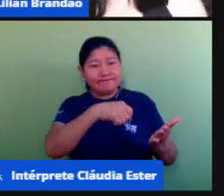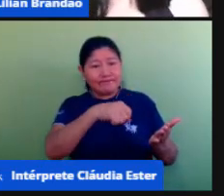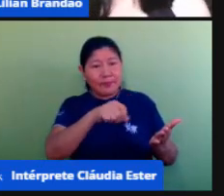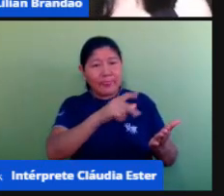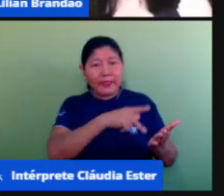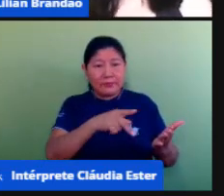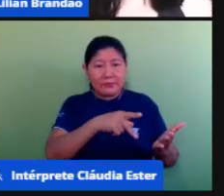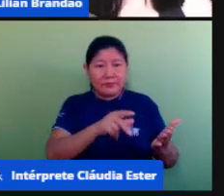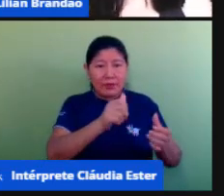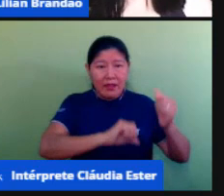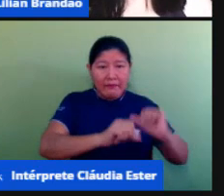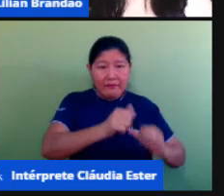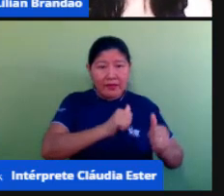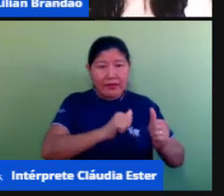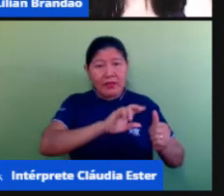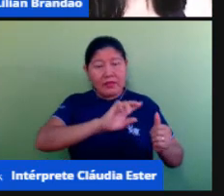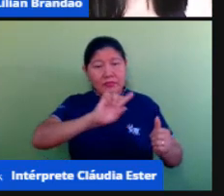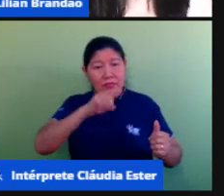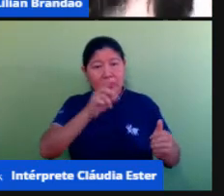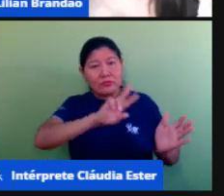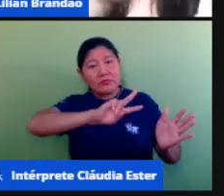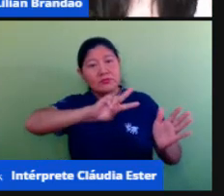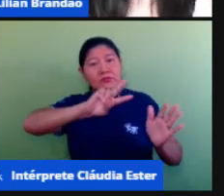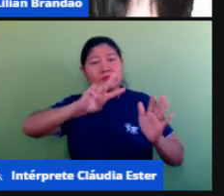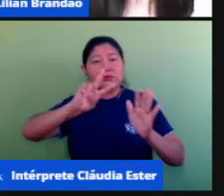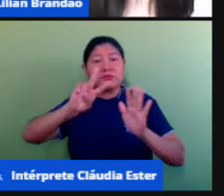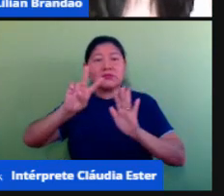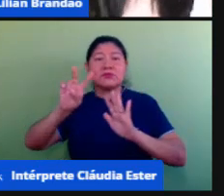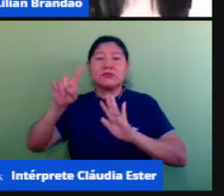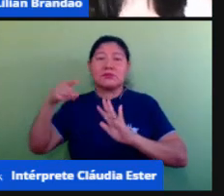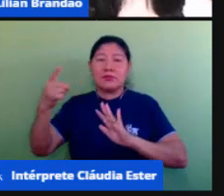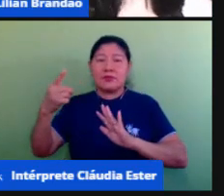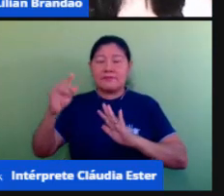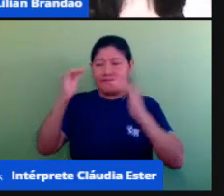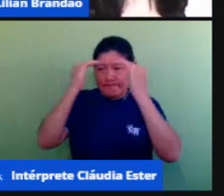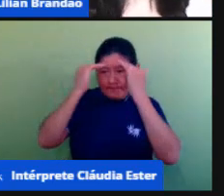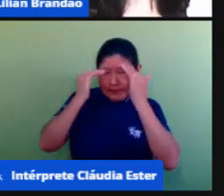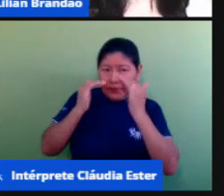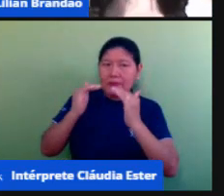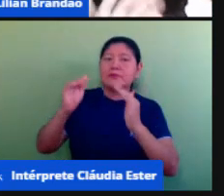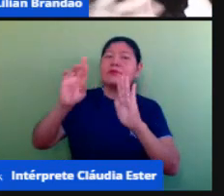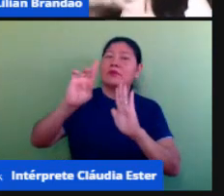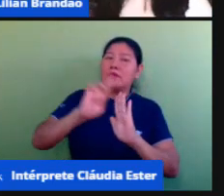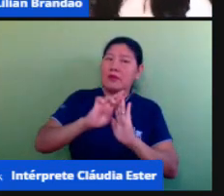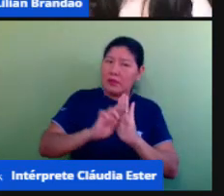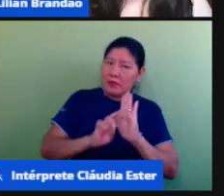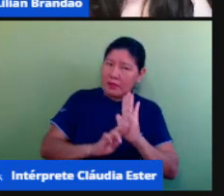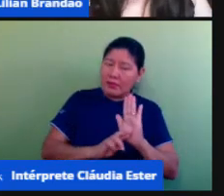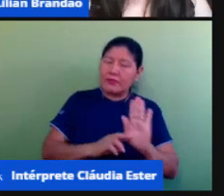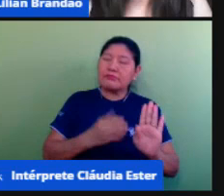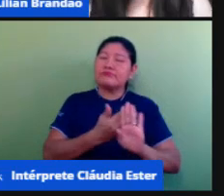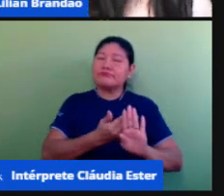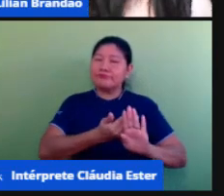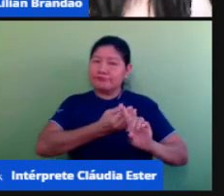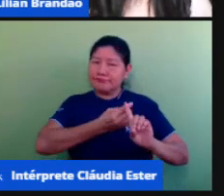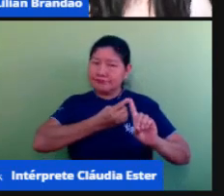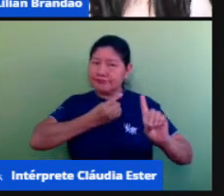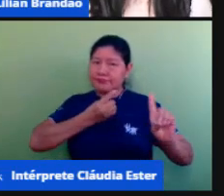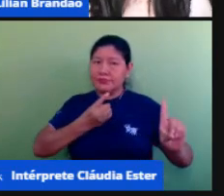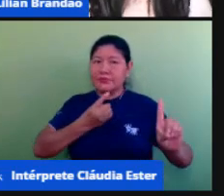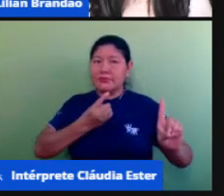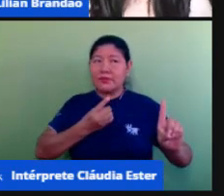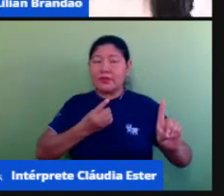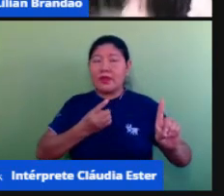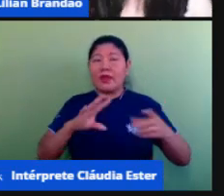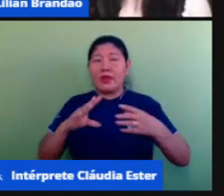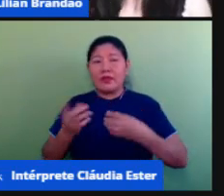próxima semana, obedecendo a todos os critérios de segurança estabelecidos, eu faço a devolução desse caderno para o